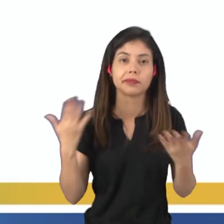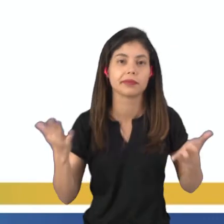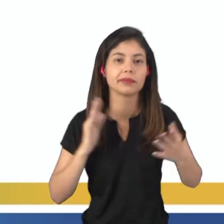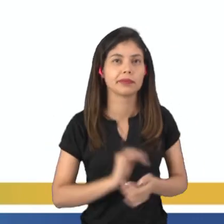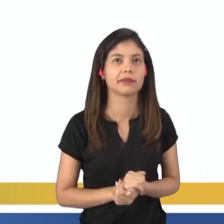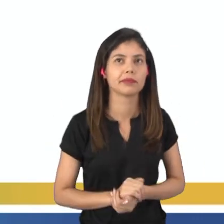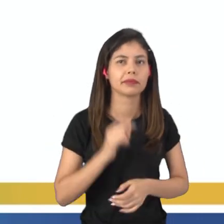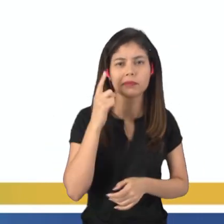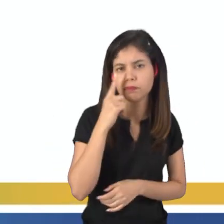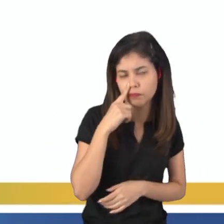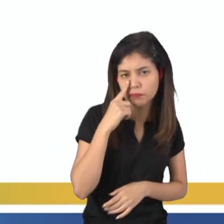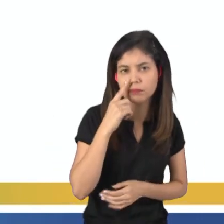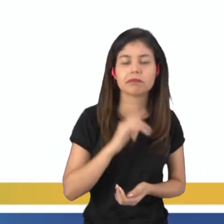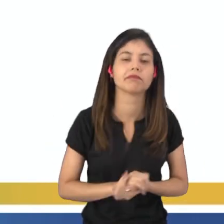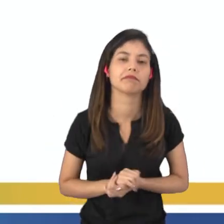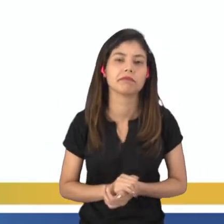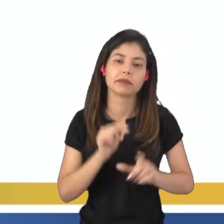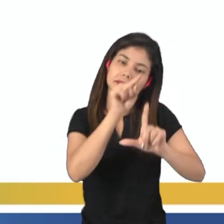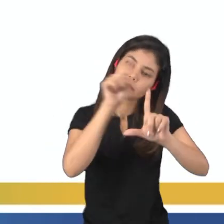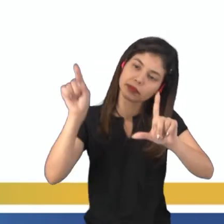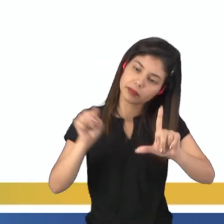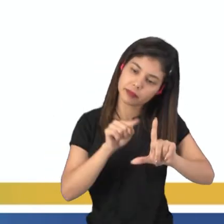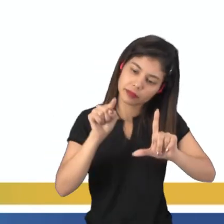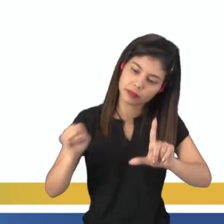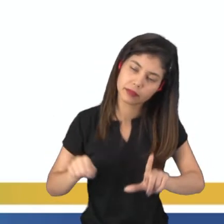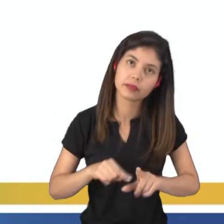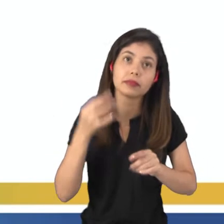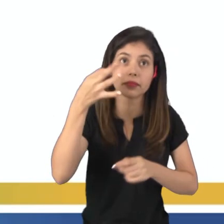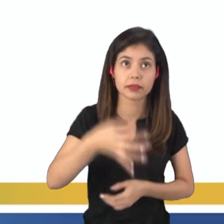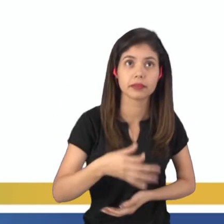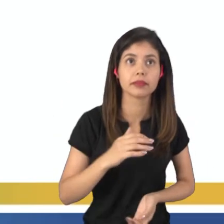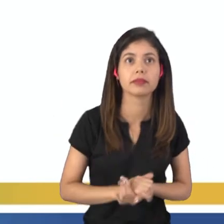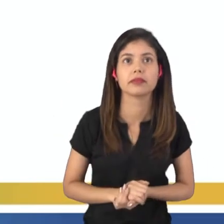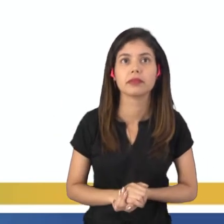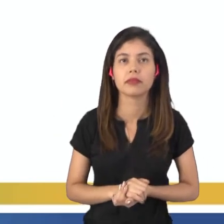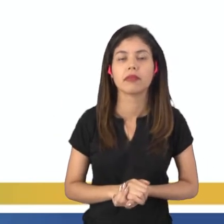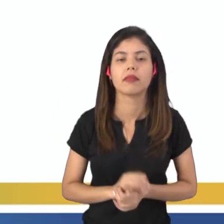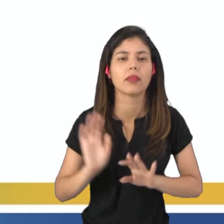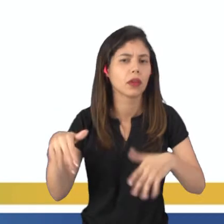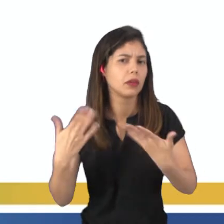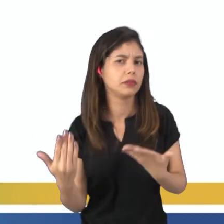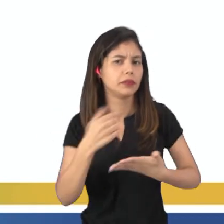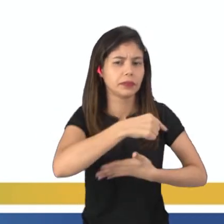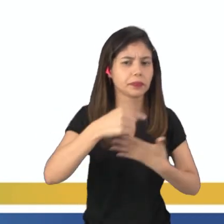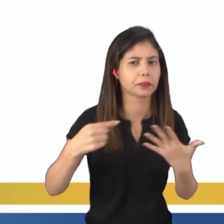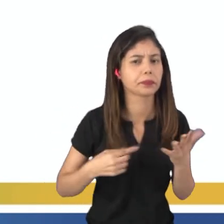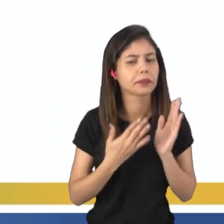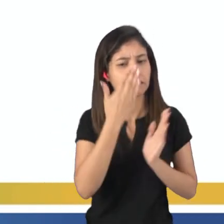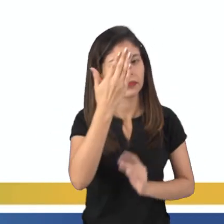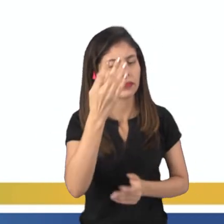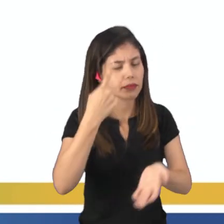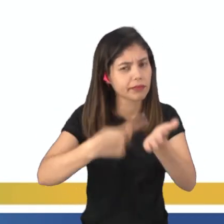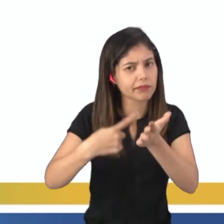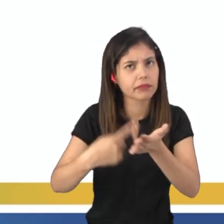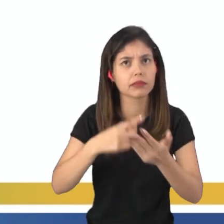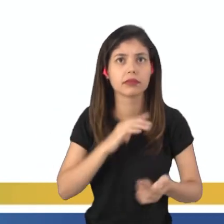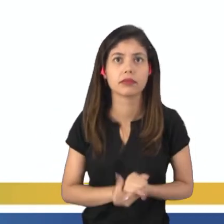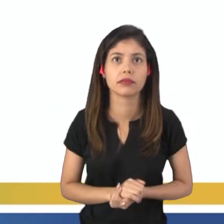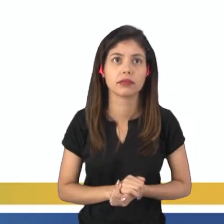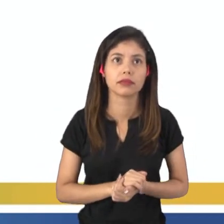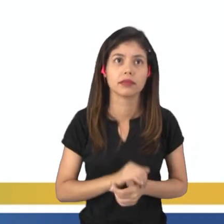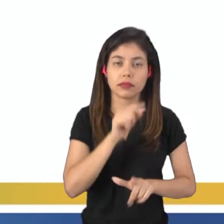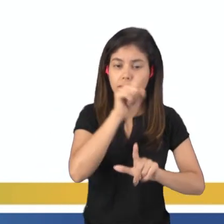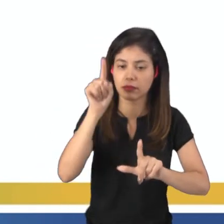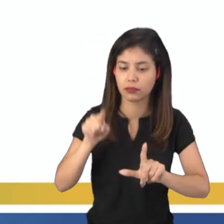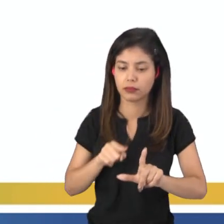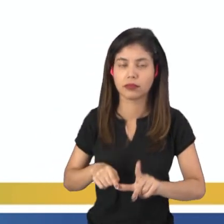ano. Então, observe que esse gráfico é um gráfico em barra, certo? Então, vamos lá. Qual das afirmações a seguir está de acordo com o gráfico